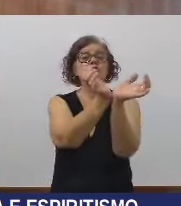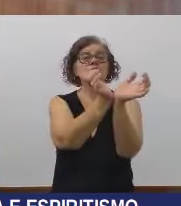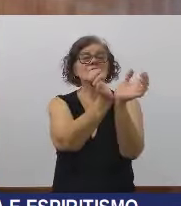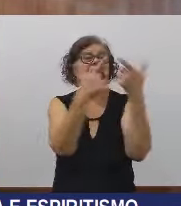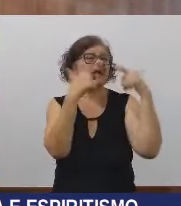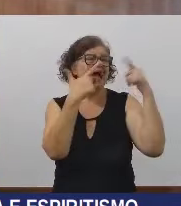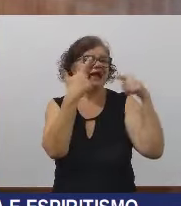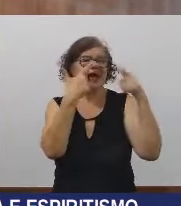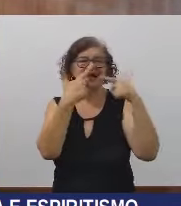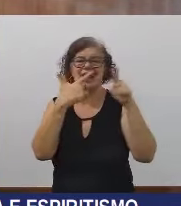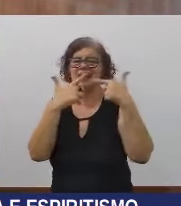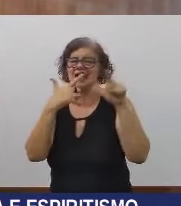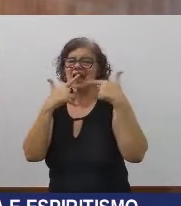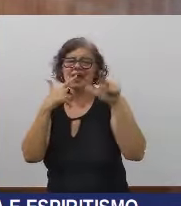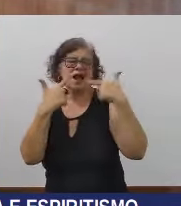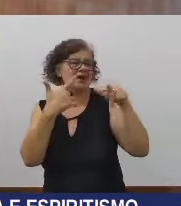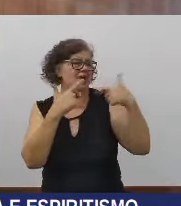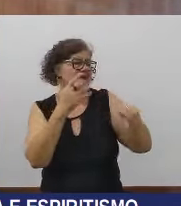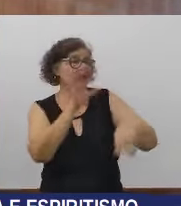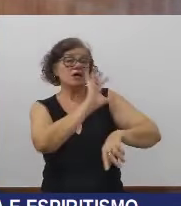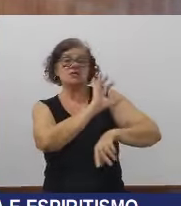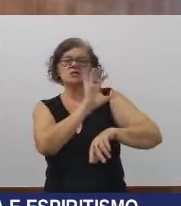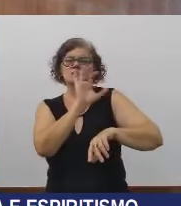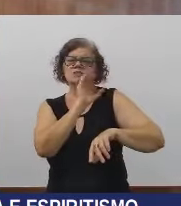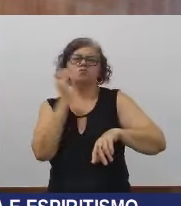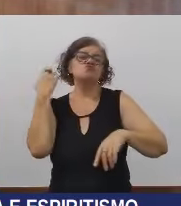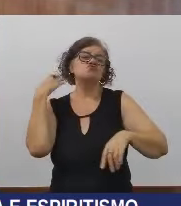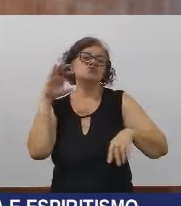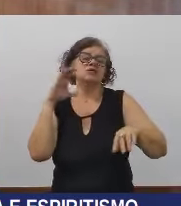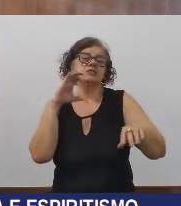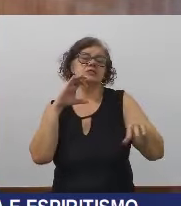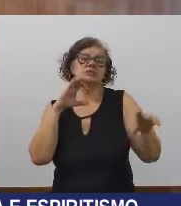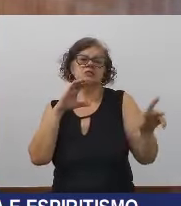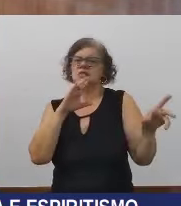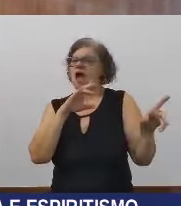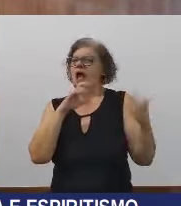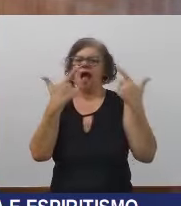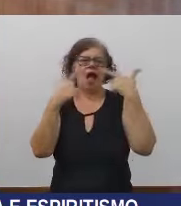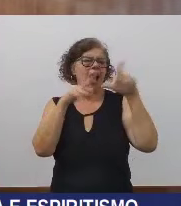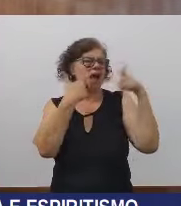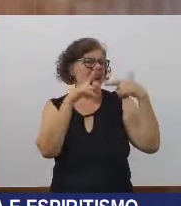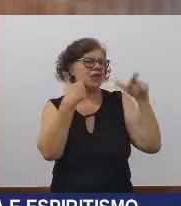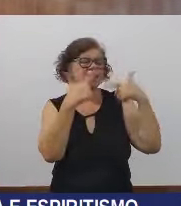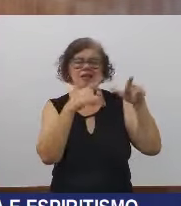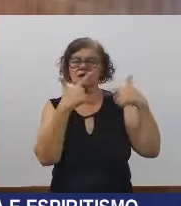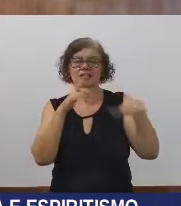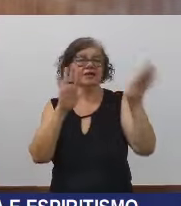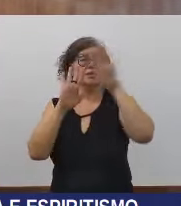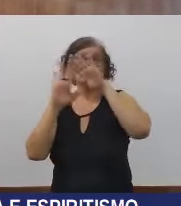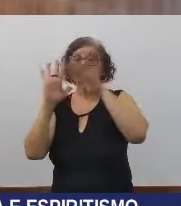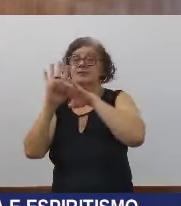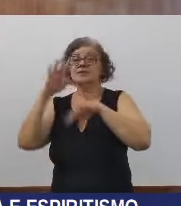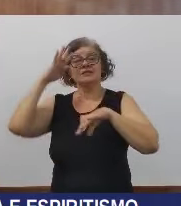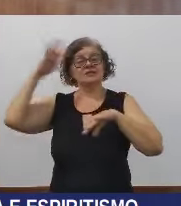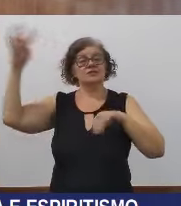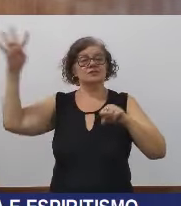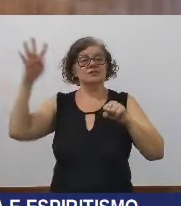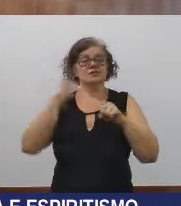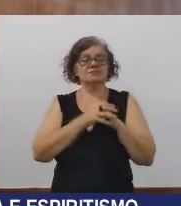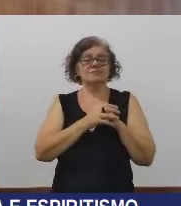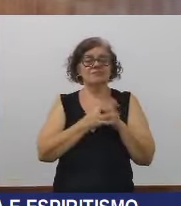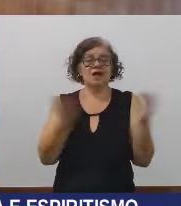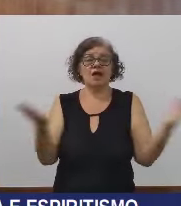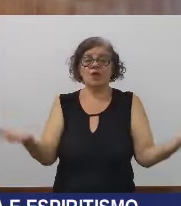científica que estava presente. Gênios à sua época. gargalharam de sua teoria.